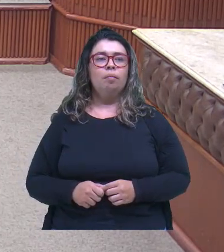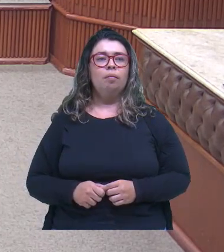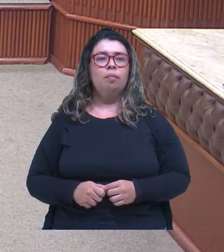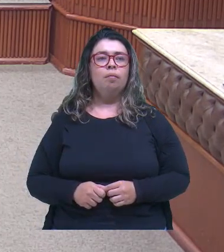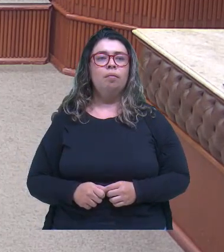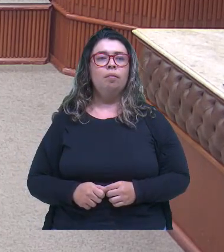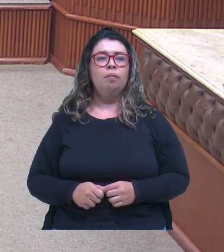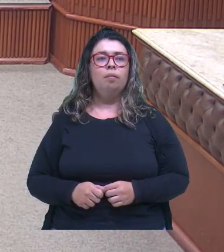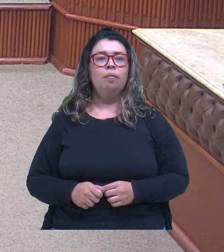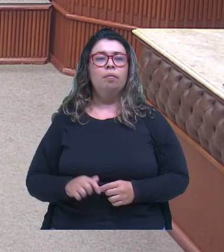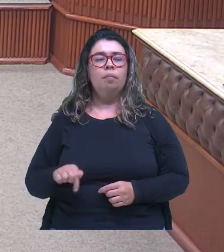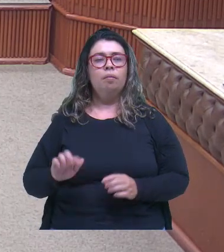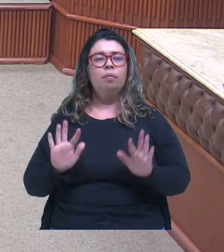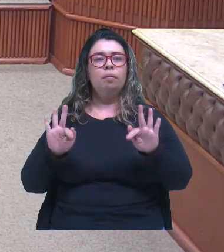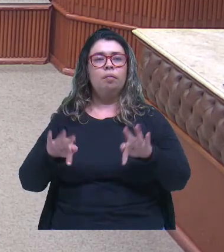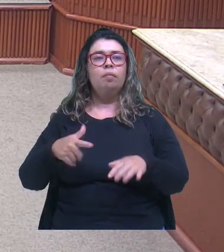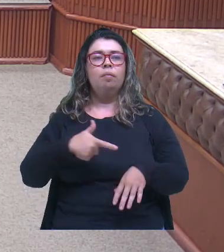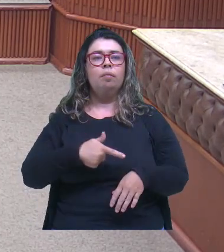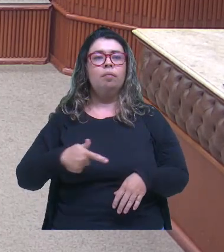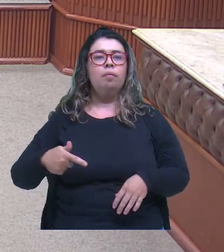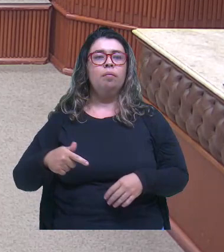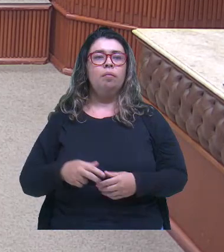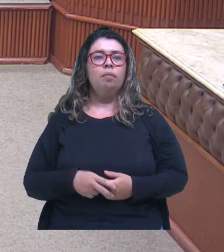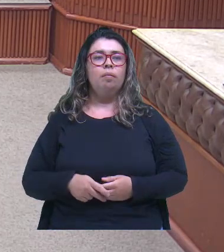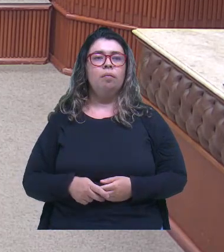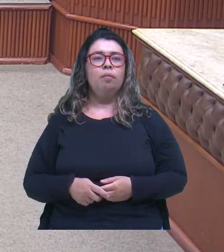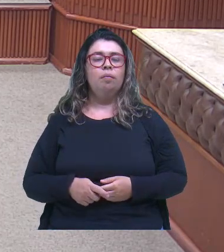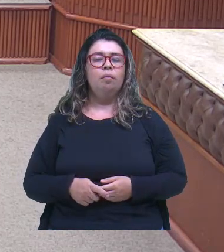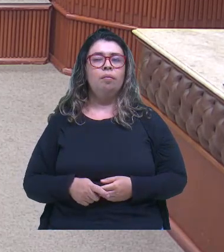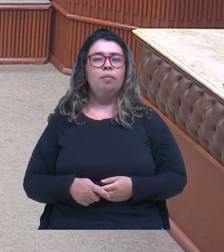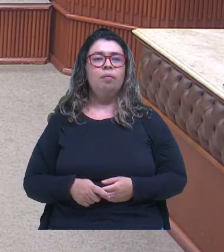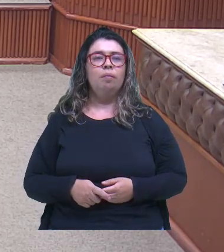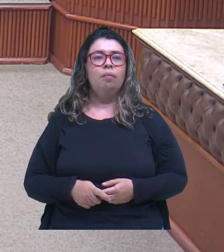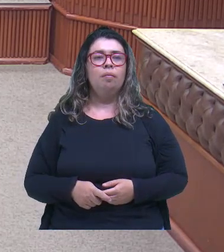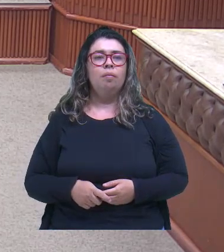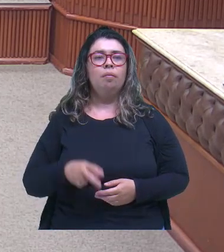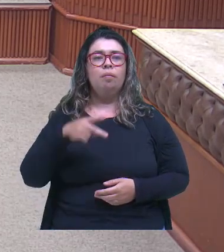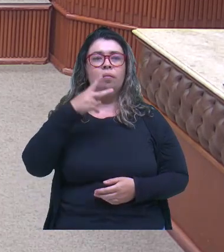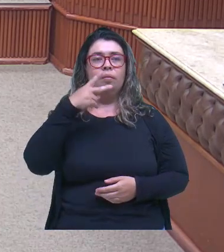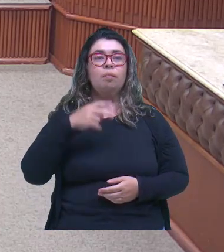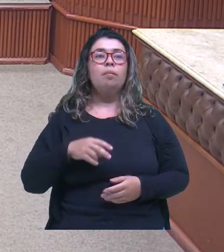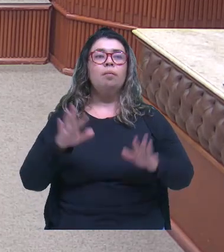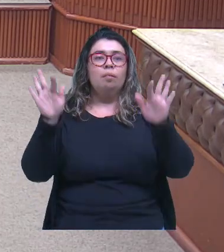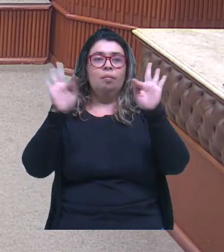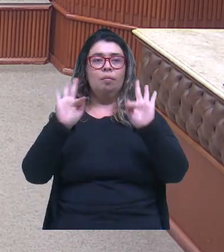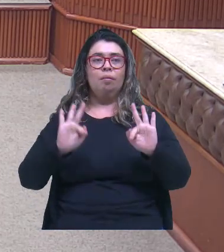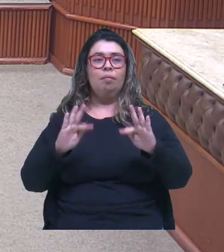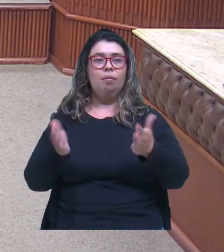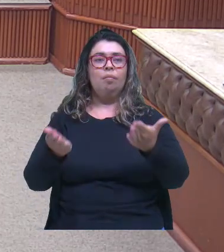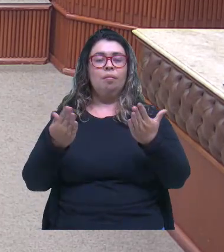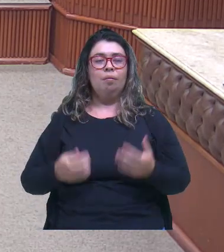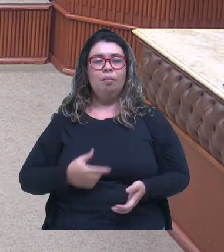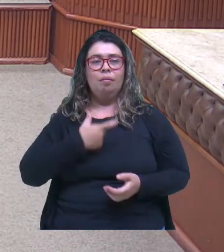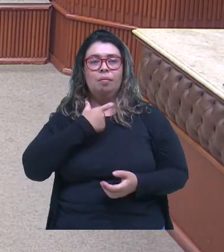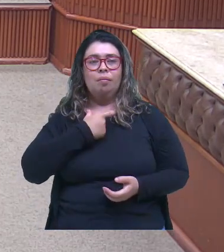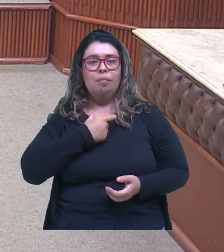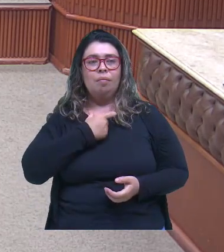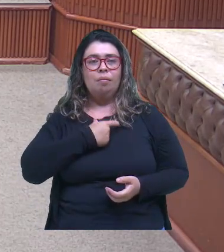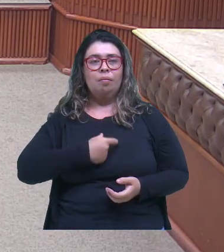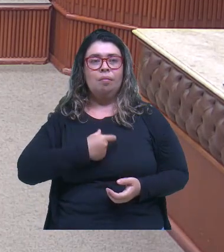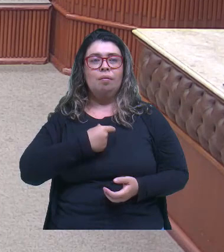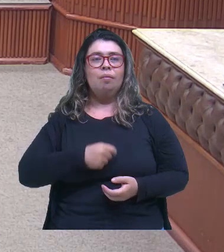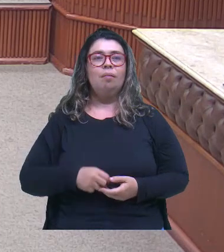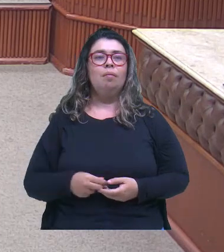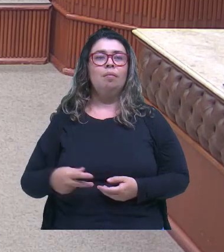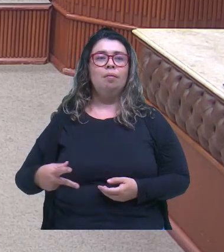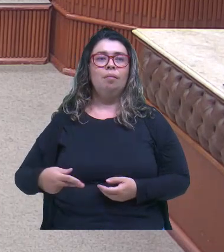nesse final de semana, ele me ligou, me falou que estava muito animado para receber essa medalha, mas que a cirurgia